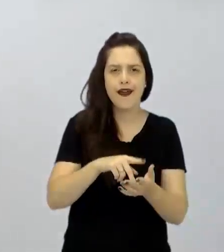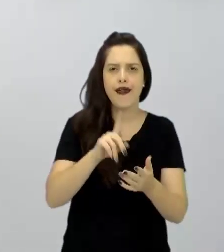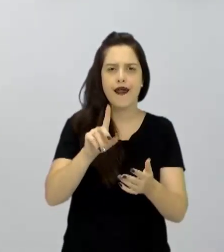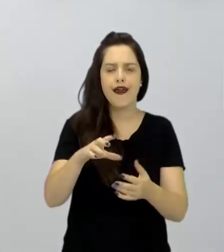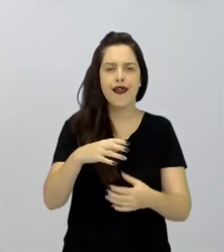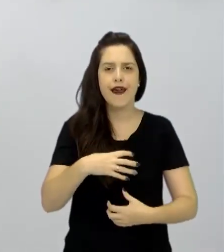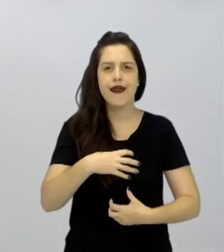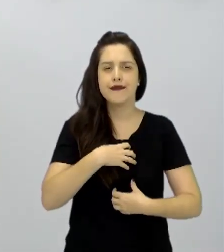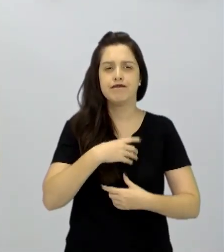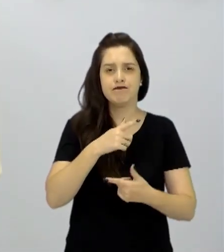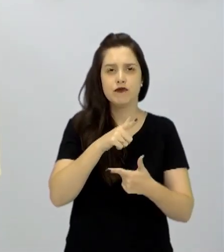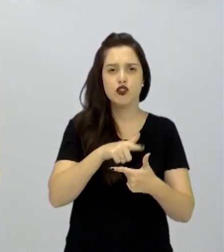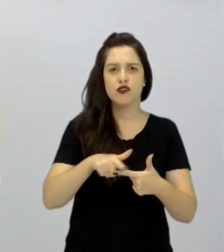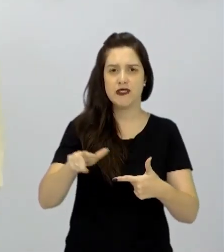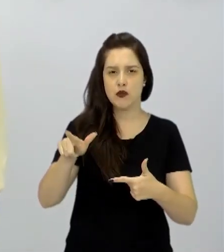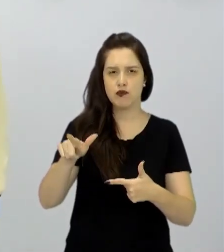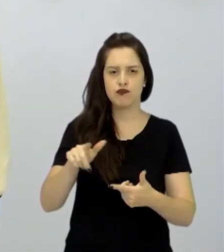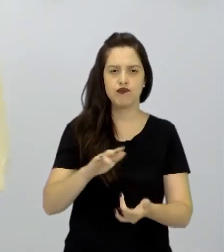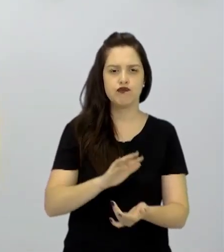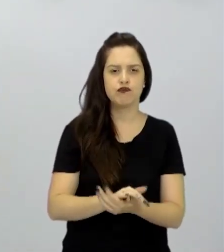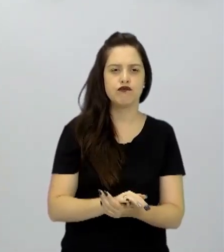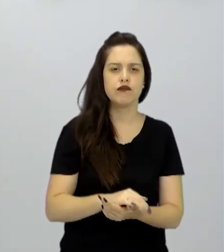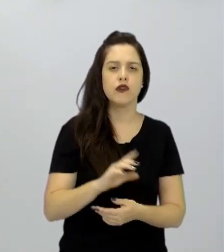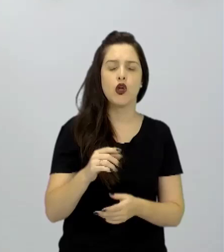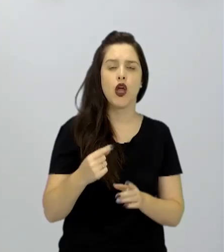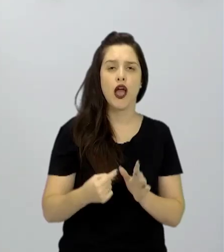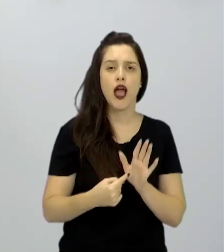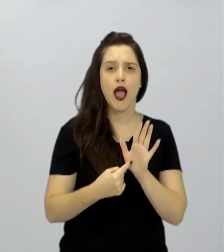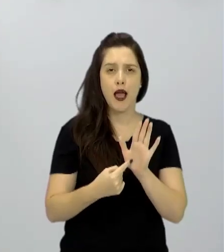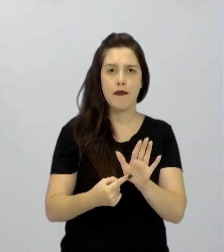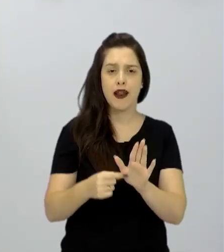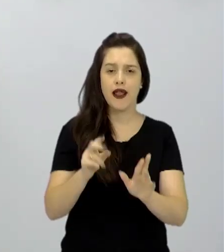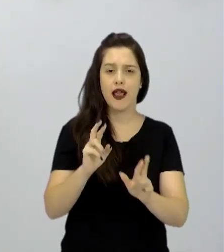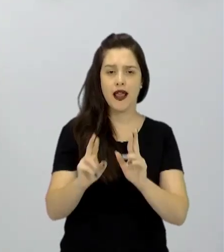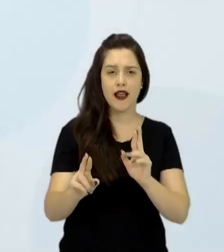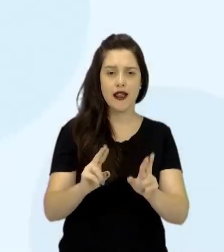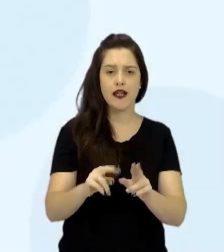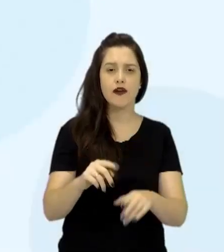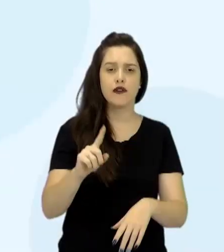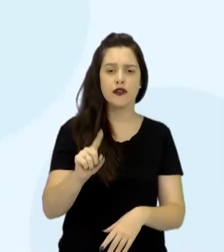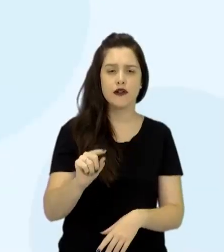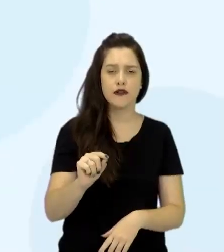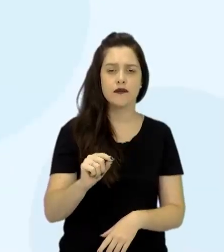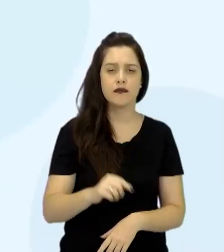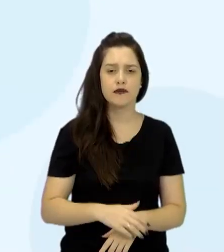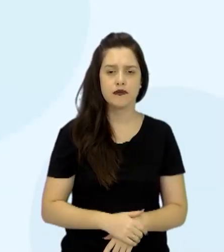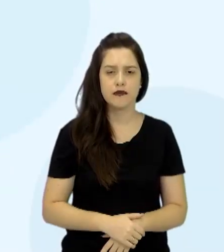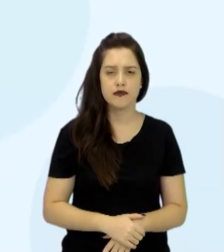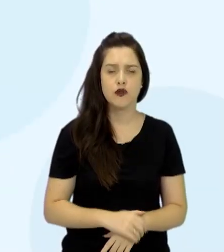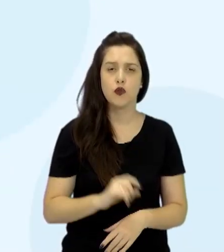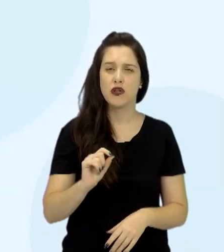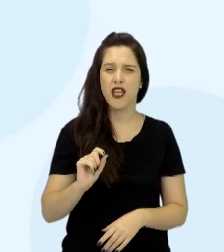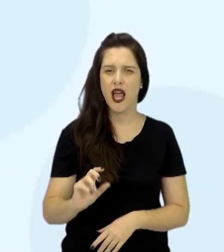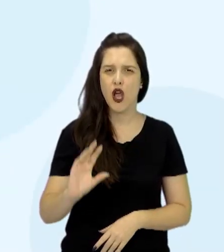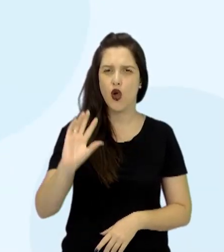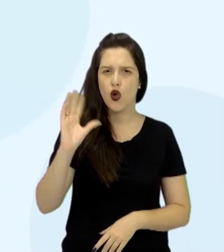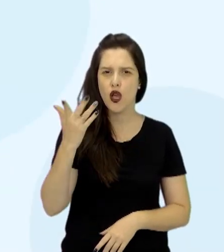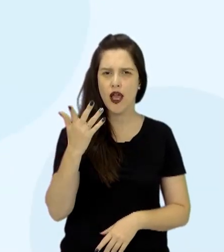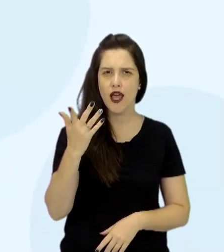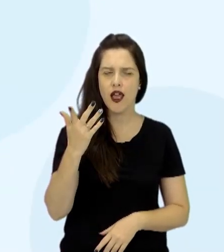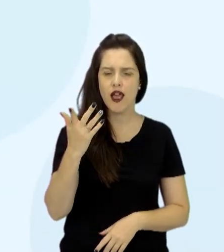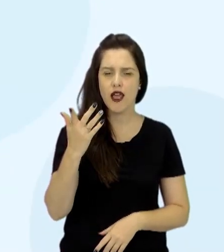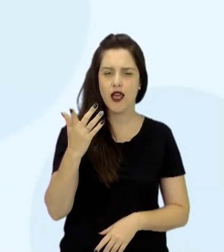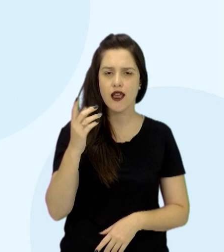de divisão. Quando a gente aparece aqui a razão, geralmente o que acontece, a gente